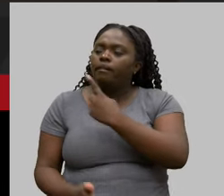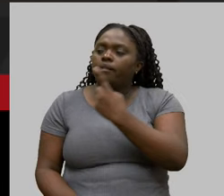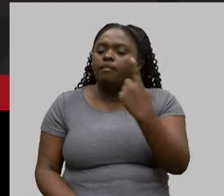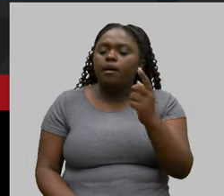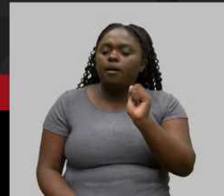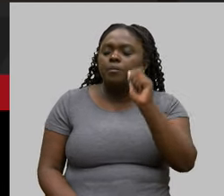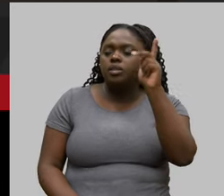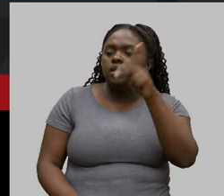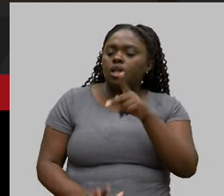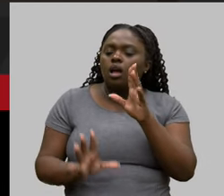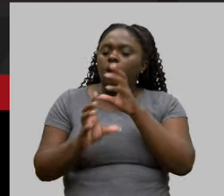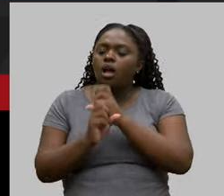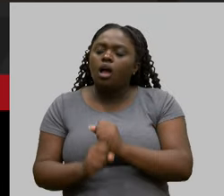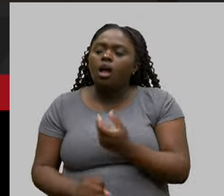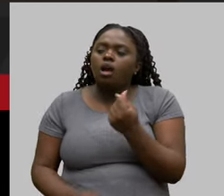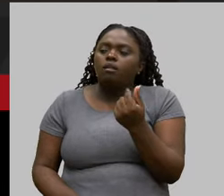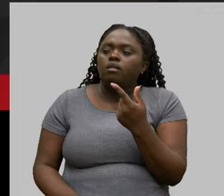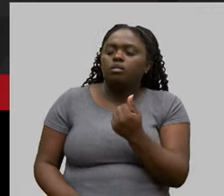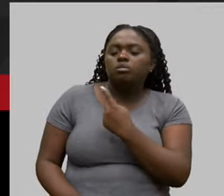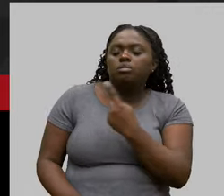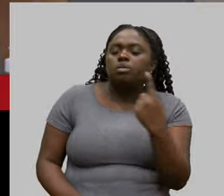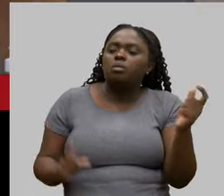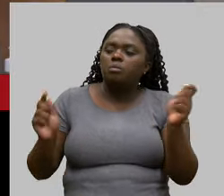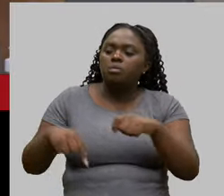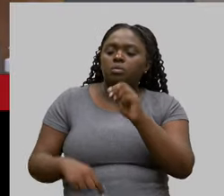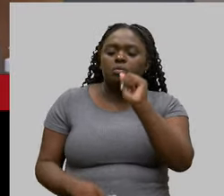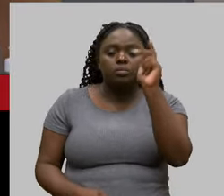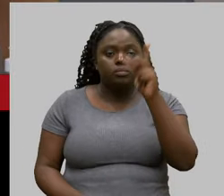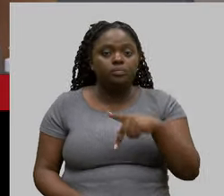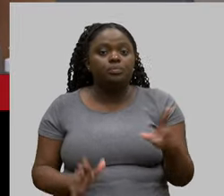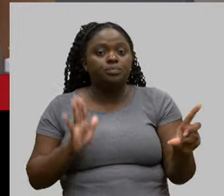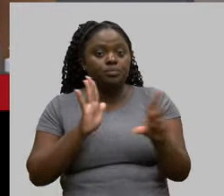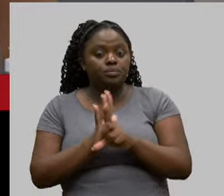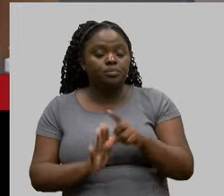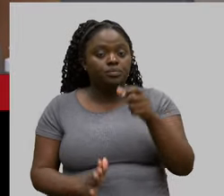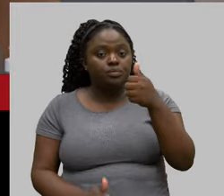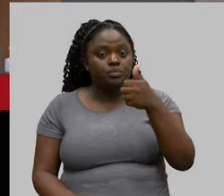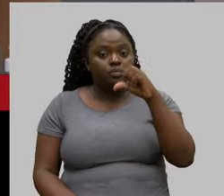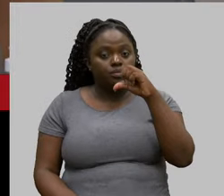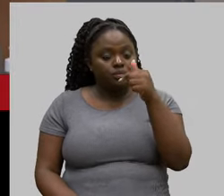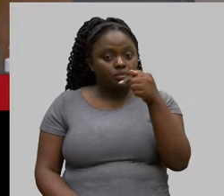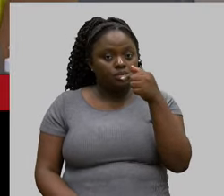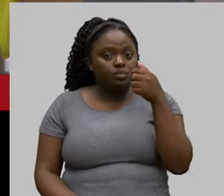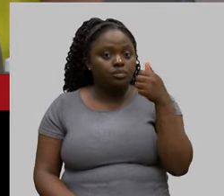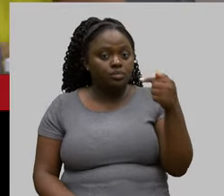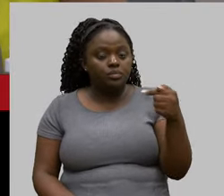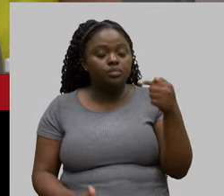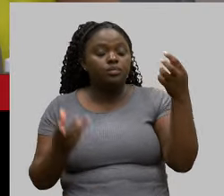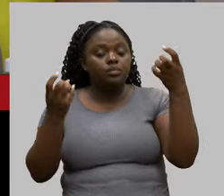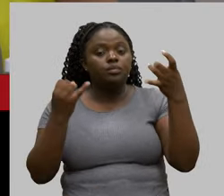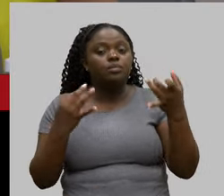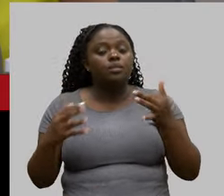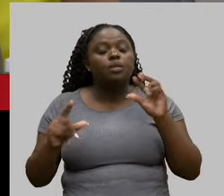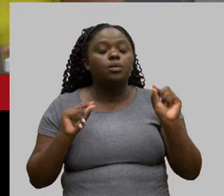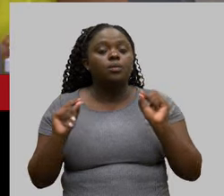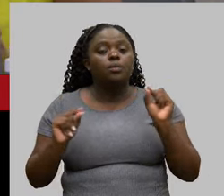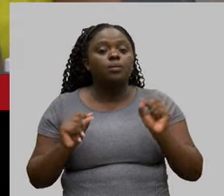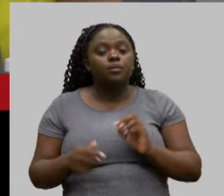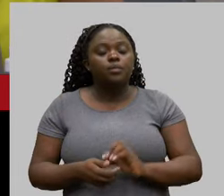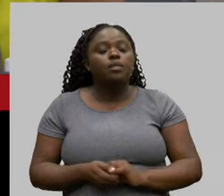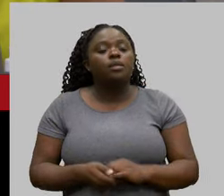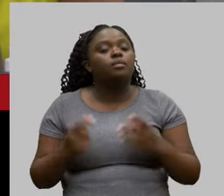cálculo o valor que cada um poderia aposentar a lei 9717 Ela diz que eh